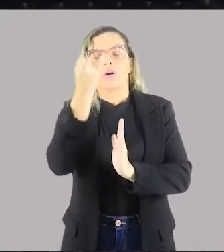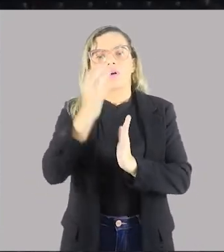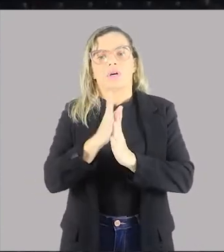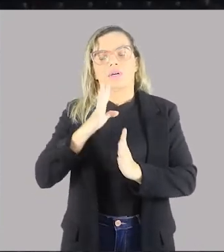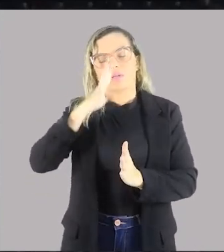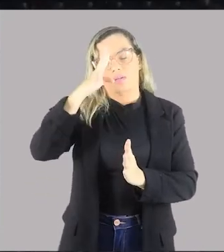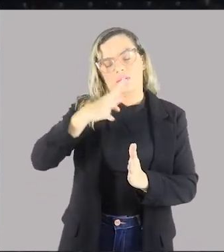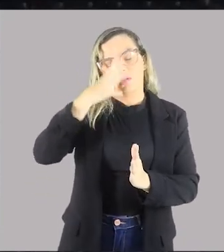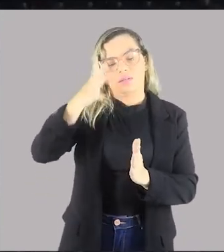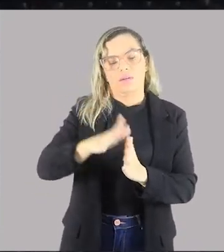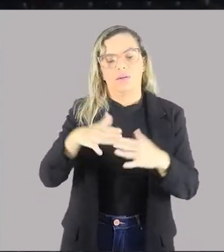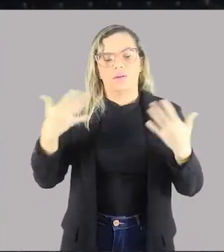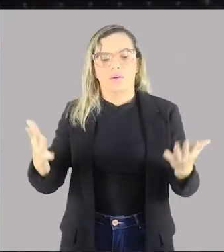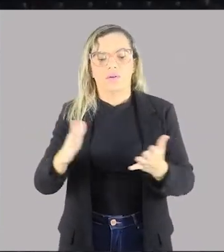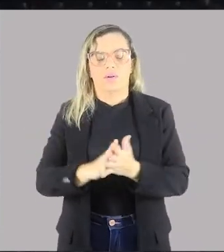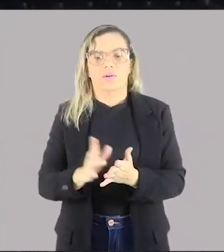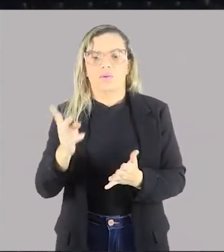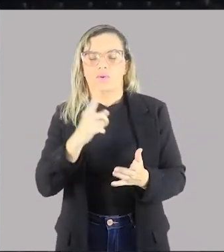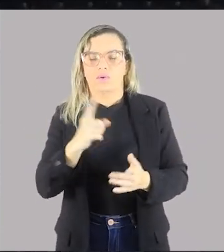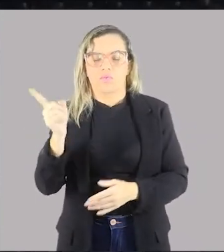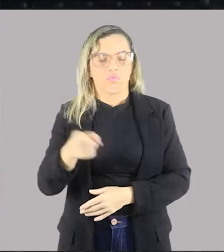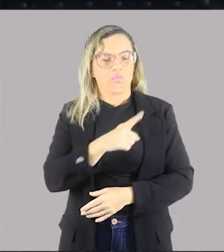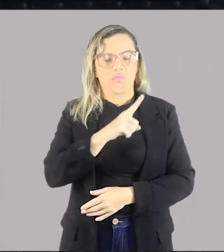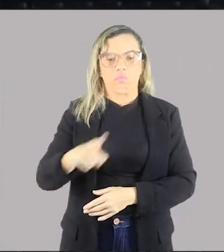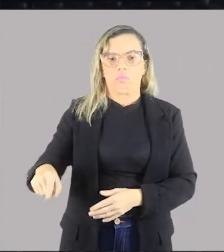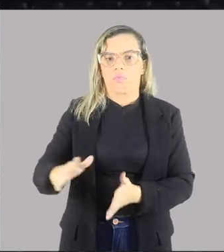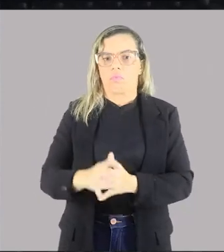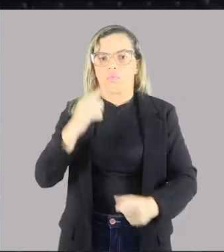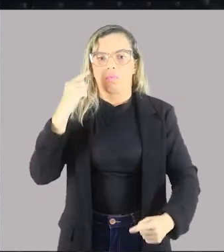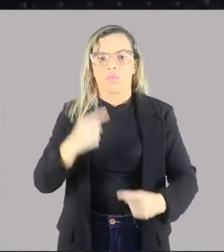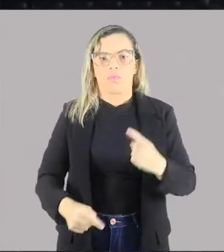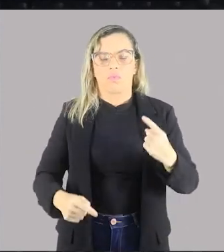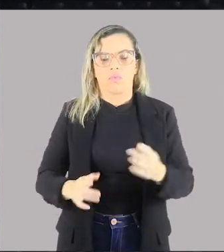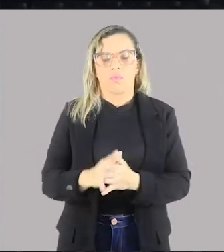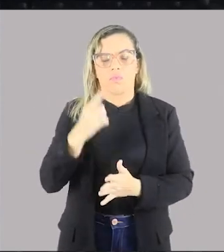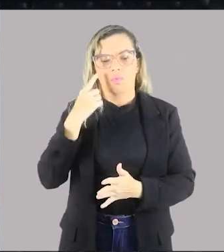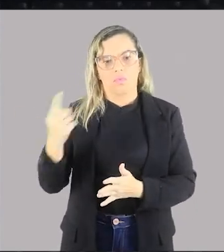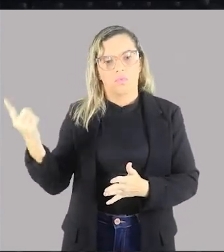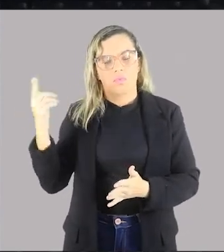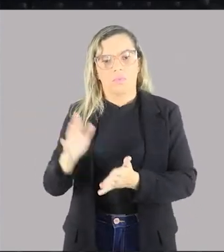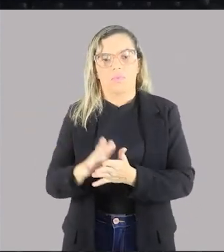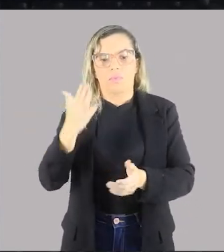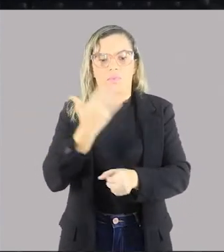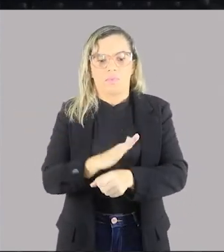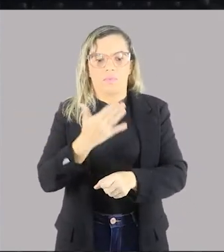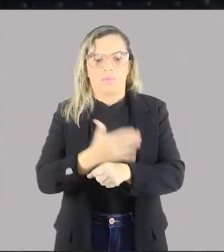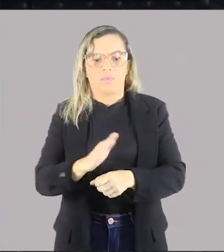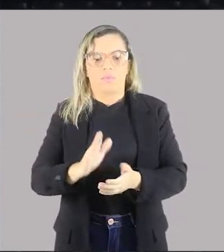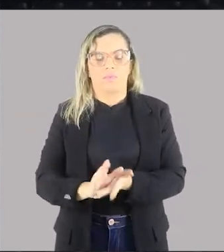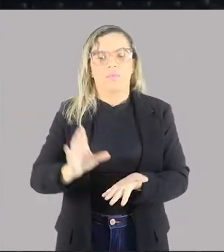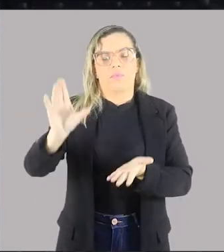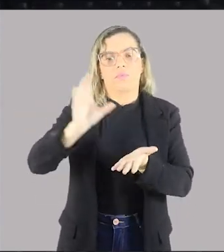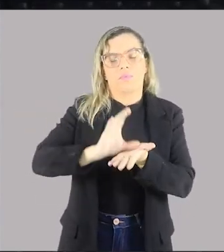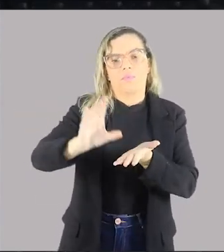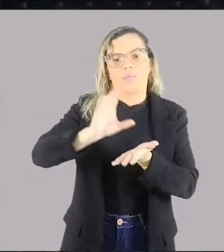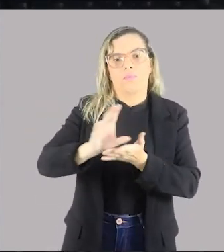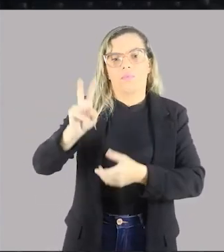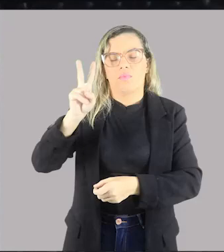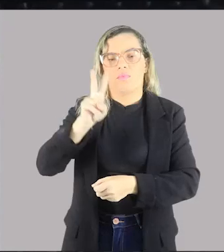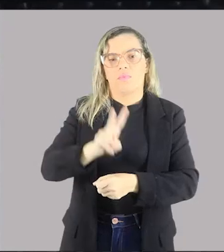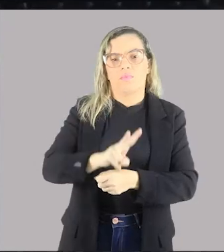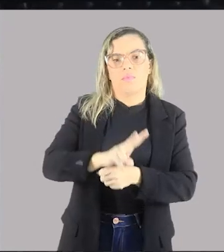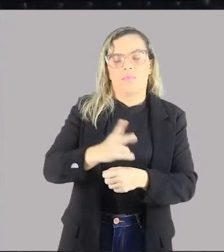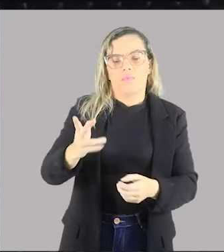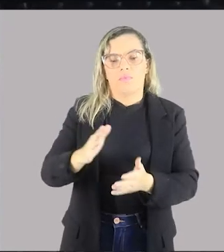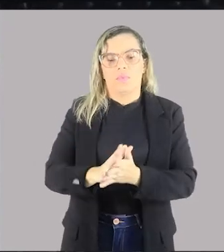excessivamente. Não é possível, portanto, utilizar como atividade lucrativa o empréstimo de dinheiro dentro